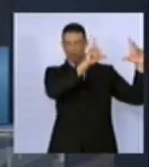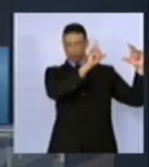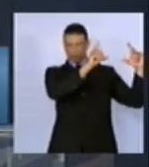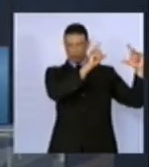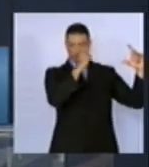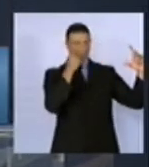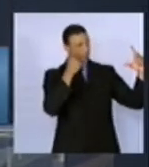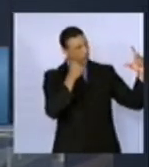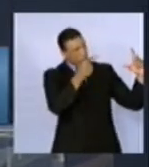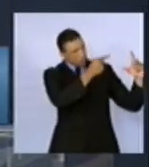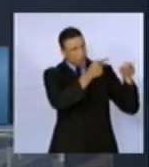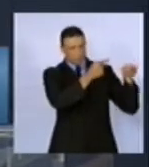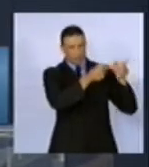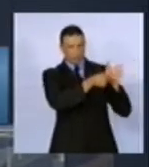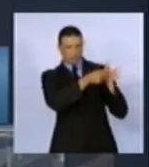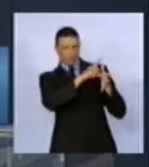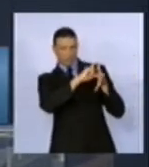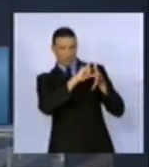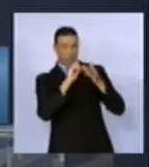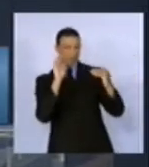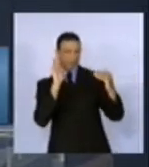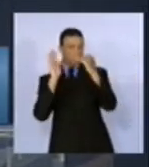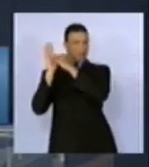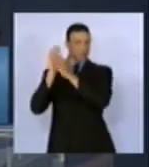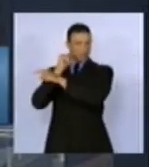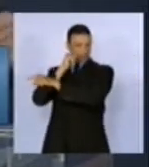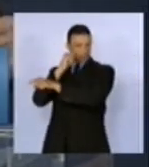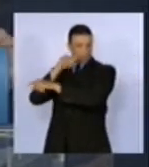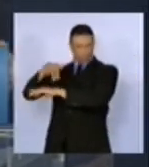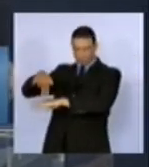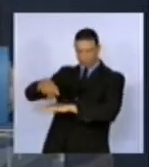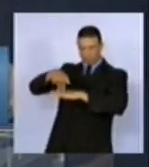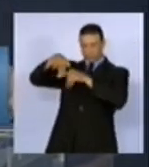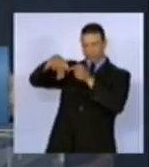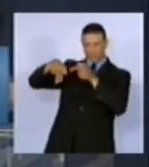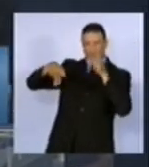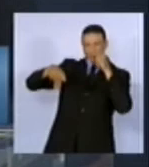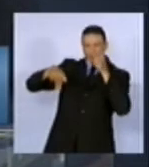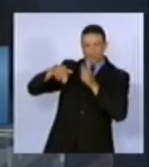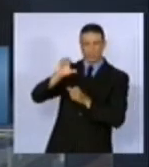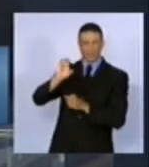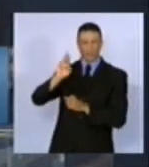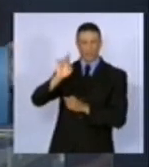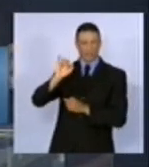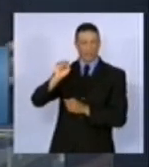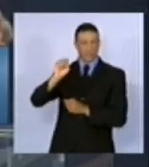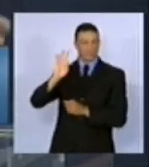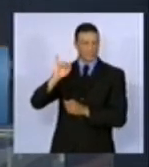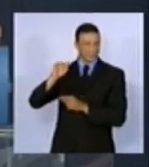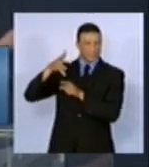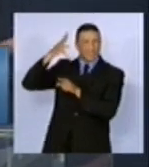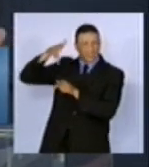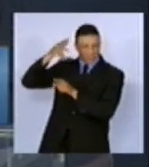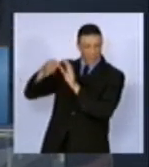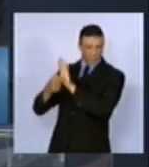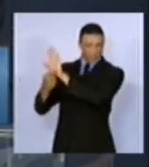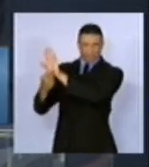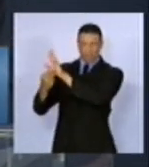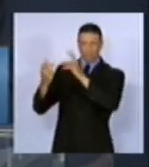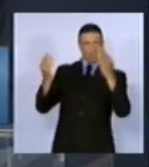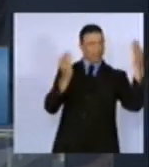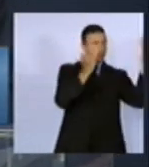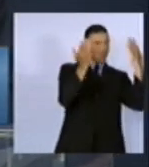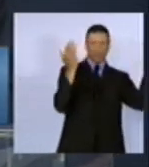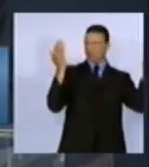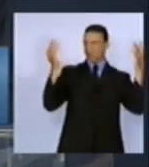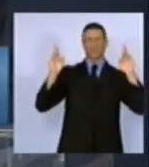comparando um pouco com aquela última que a representante da Urbana Cristina colocou se vê a dificuldade na nossa